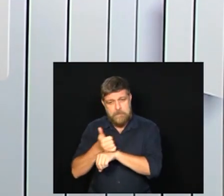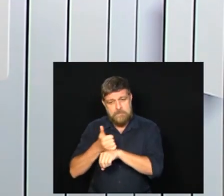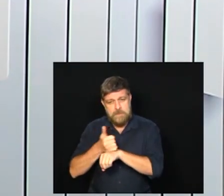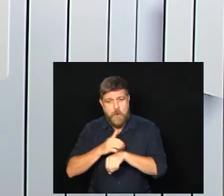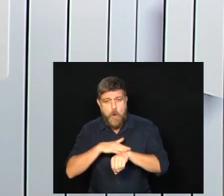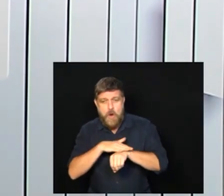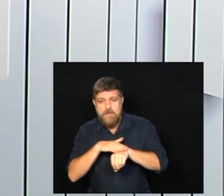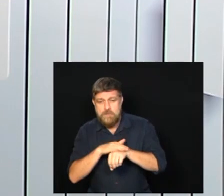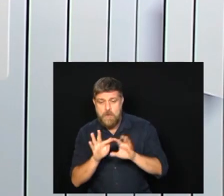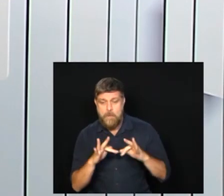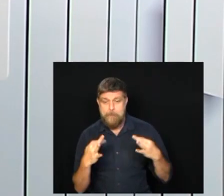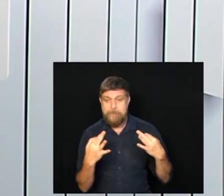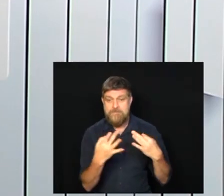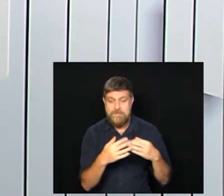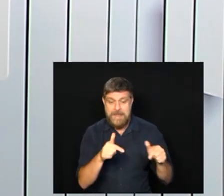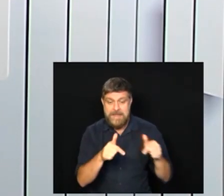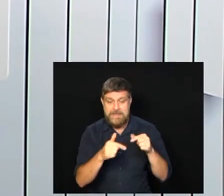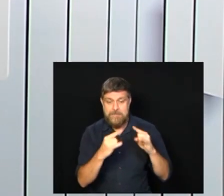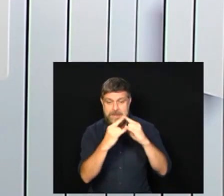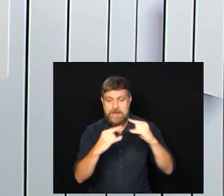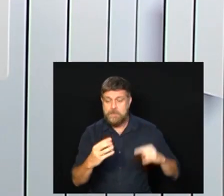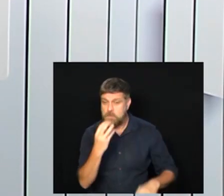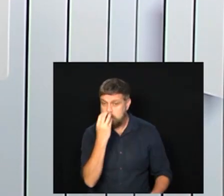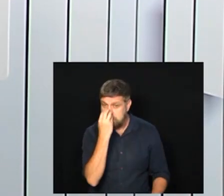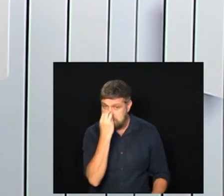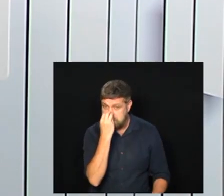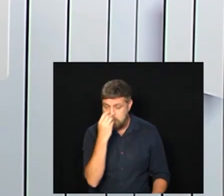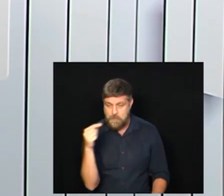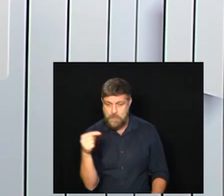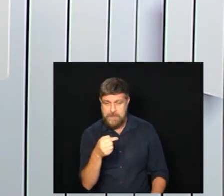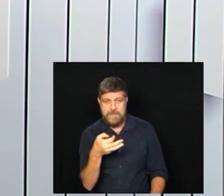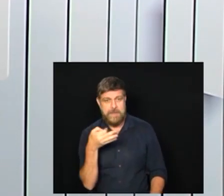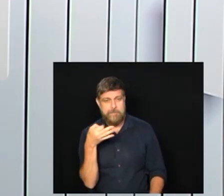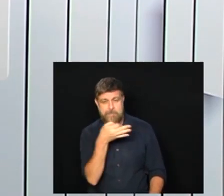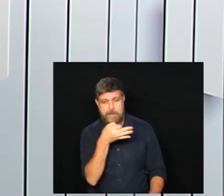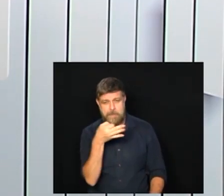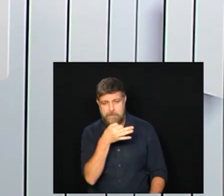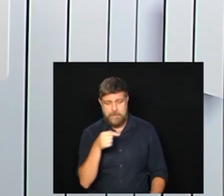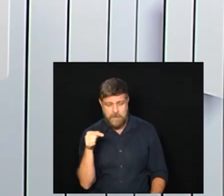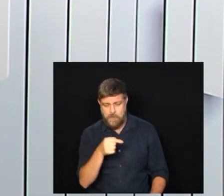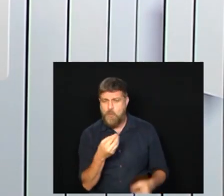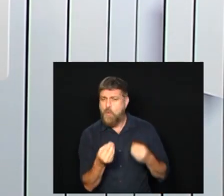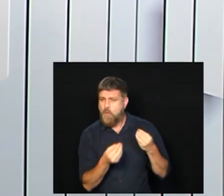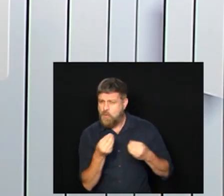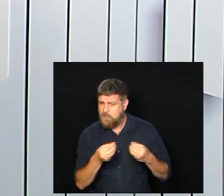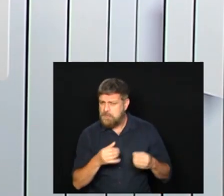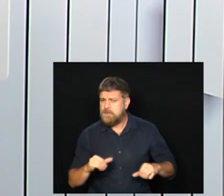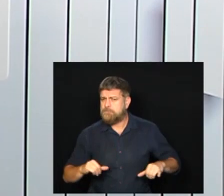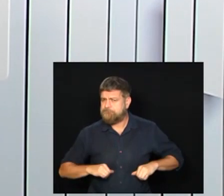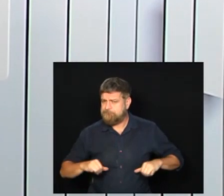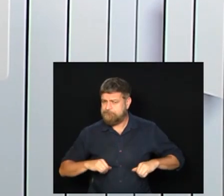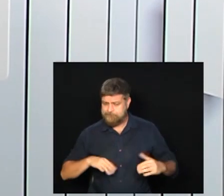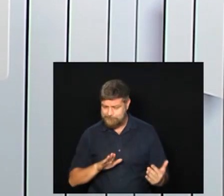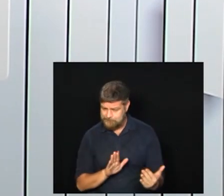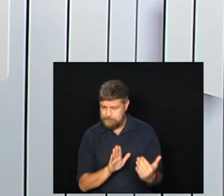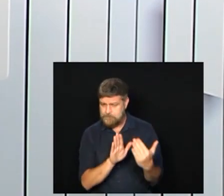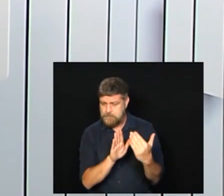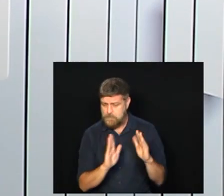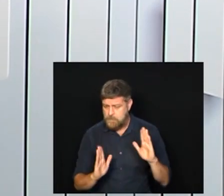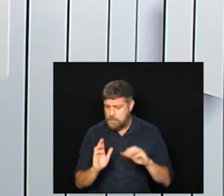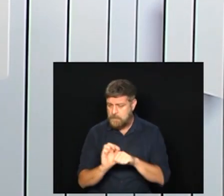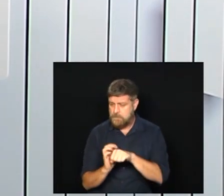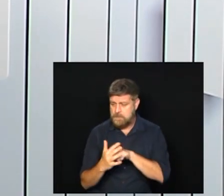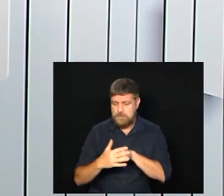família circense, que eles falaram, né? Que ele falou como todos eles passaram, como que essa família, né? Este período